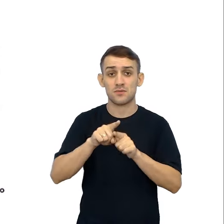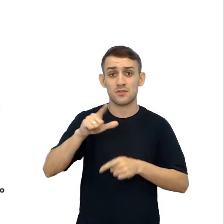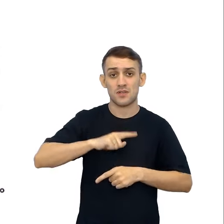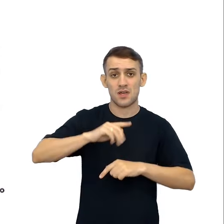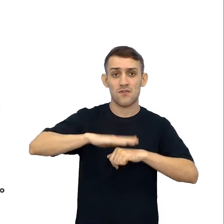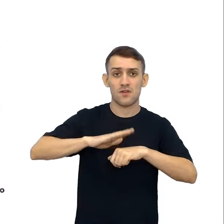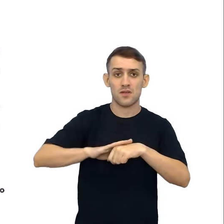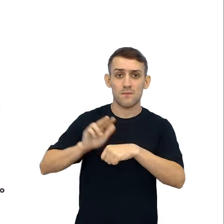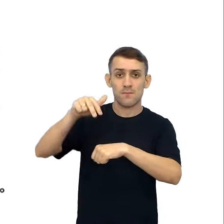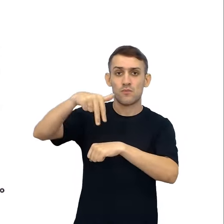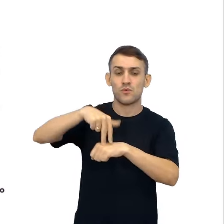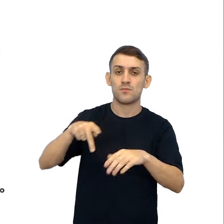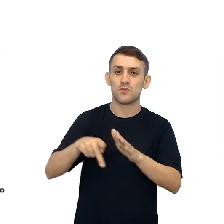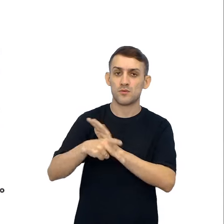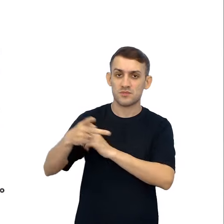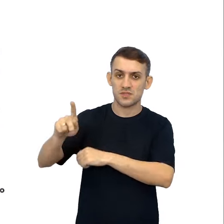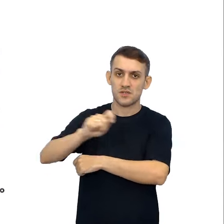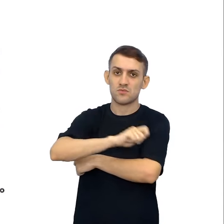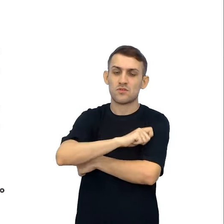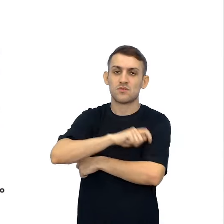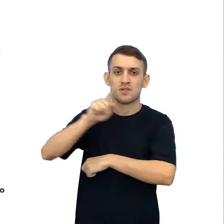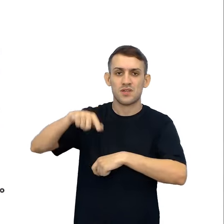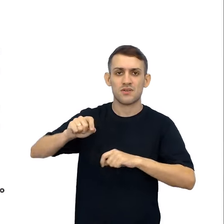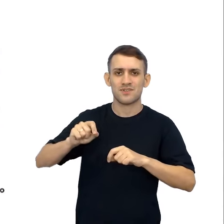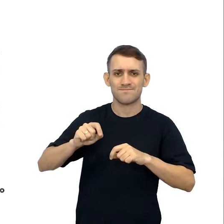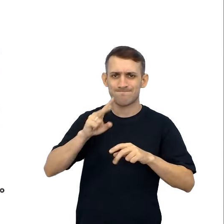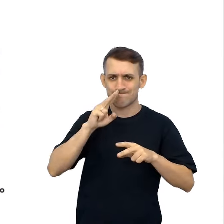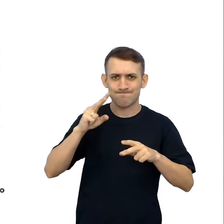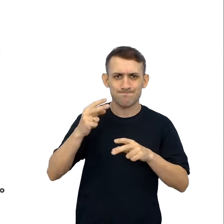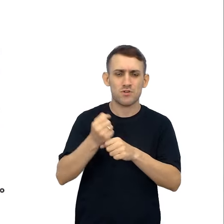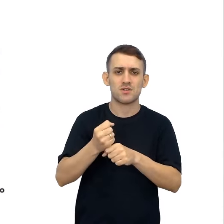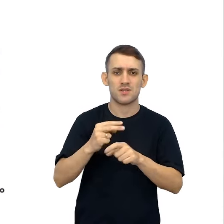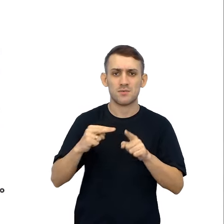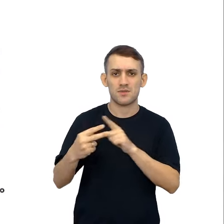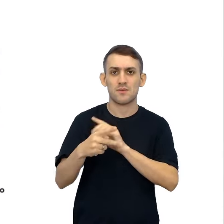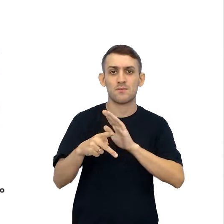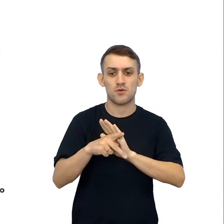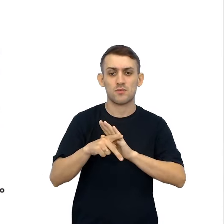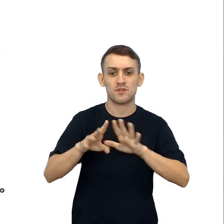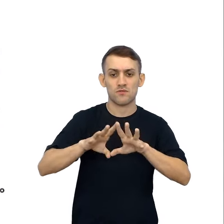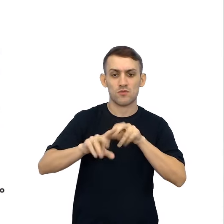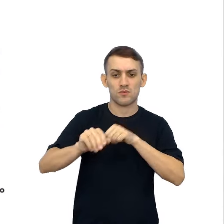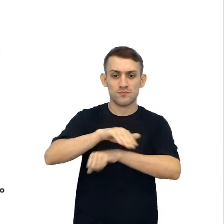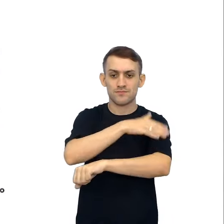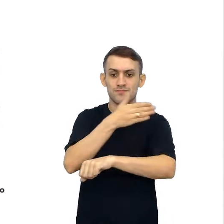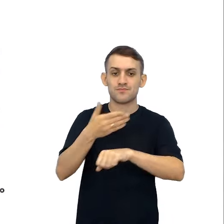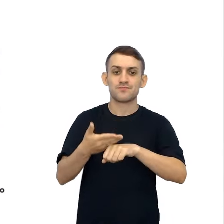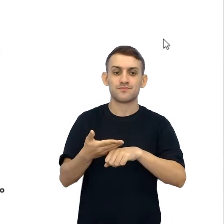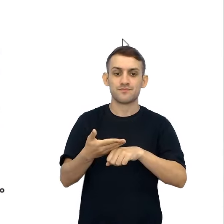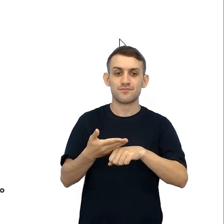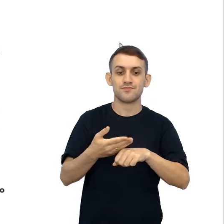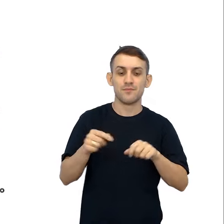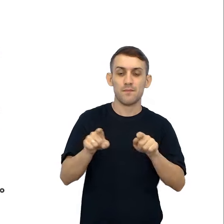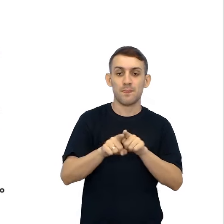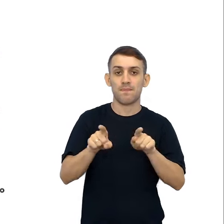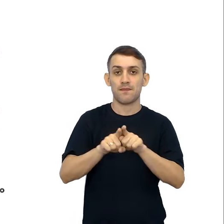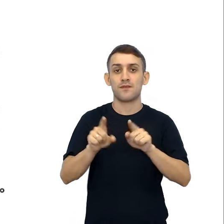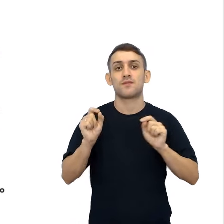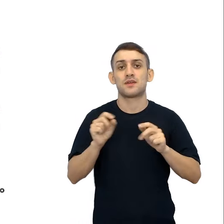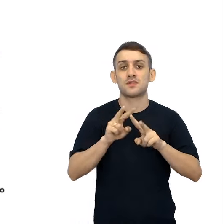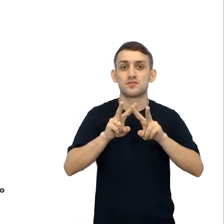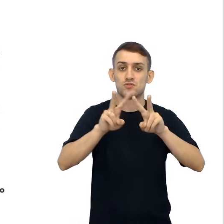ação protagonista do estudante, o que é extremamente forte nessa perspectiva de formação integral, não é? E a